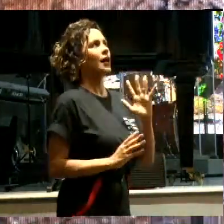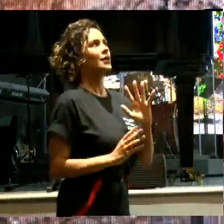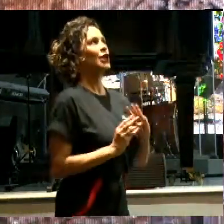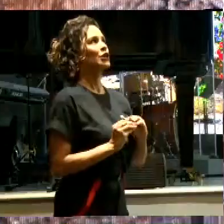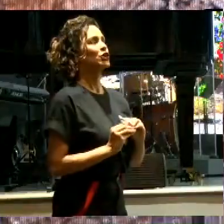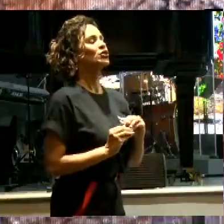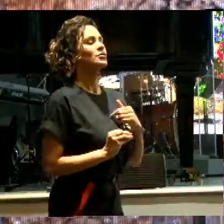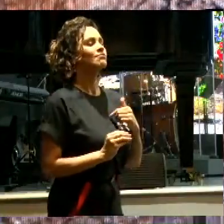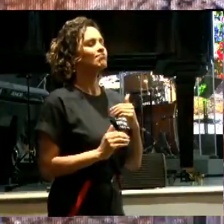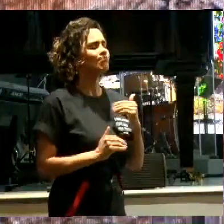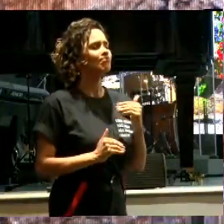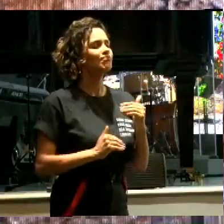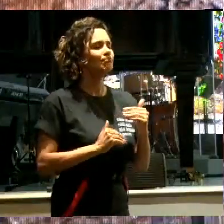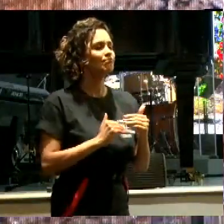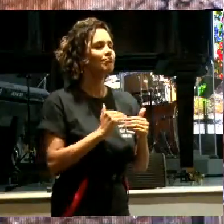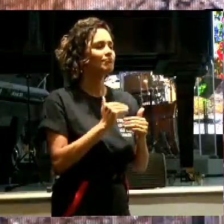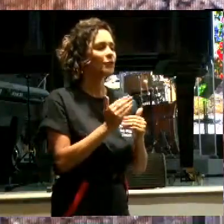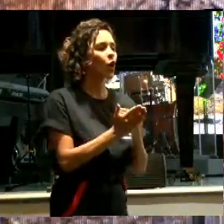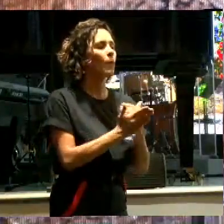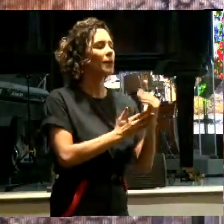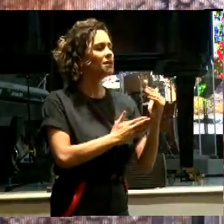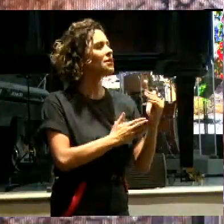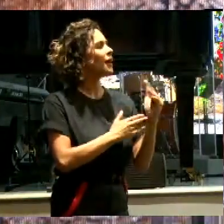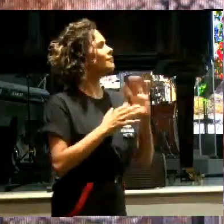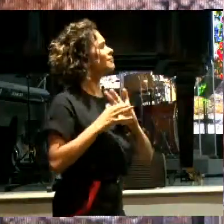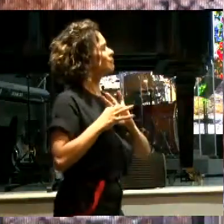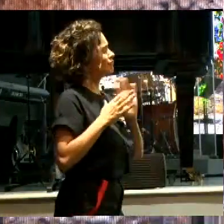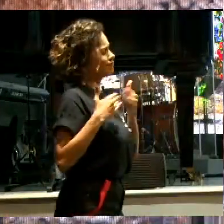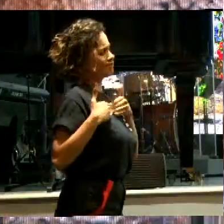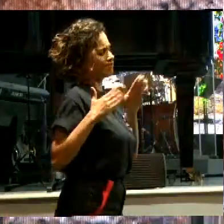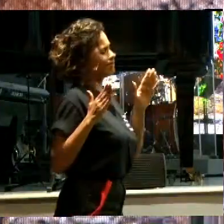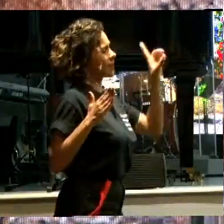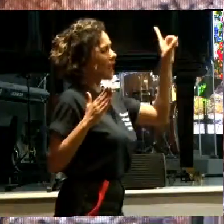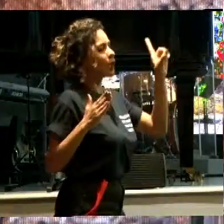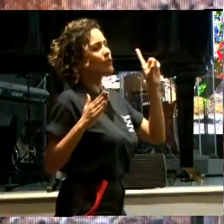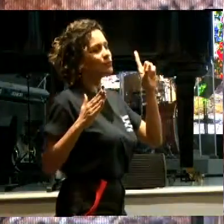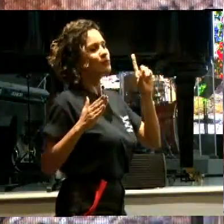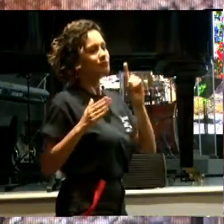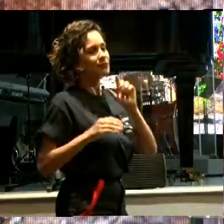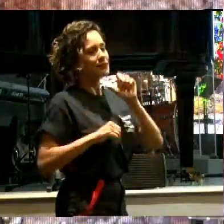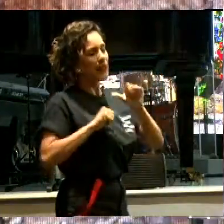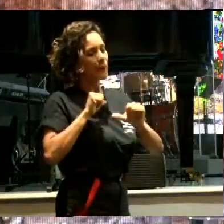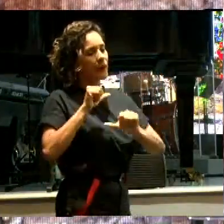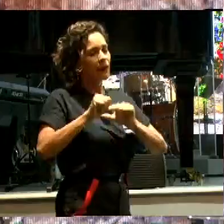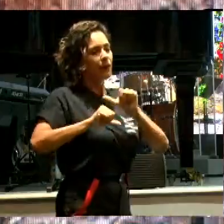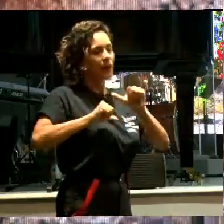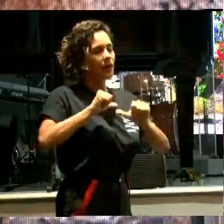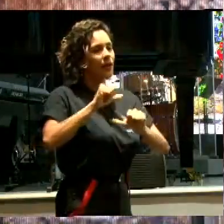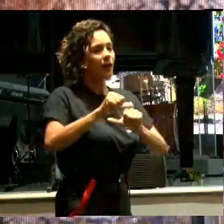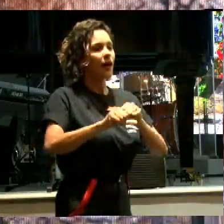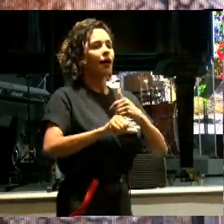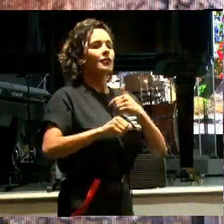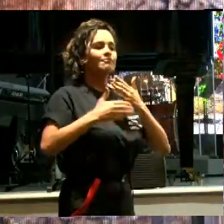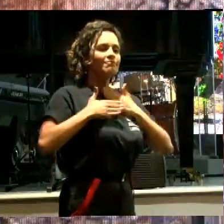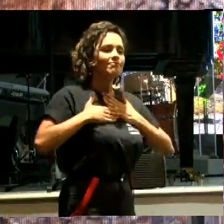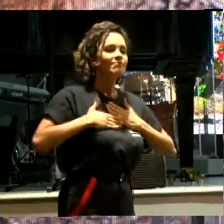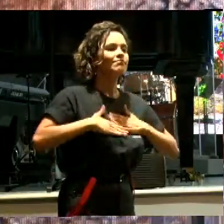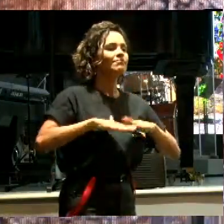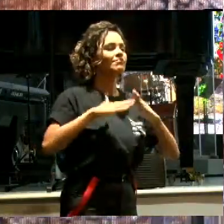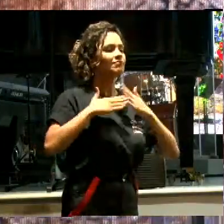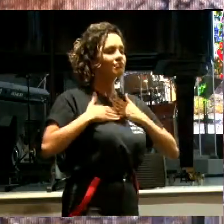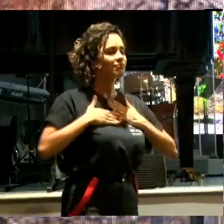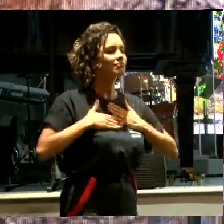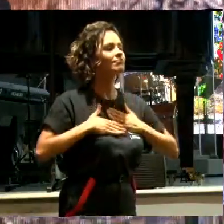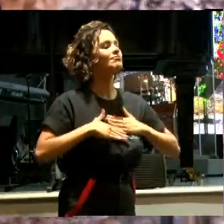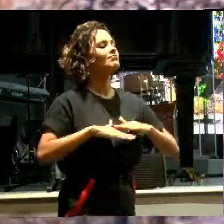me calando mais, respirando mais fundo, contando mais, as coisas foram